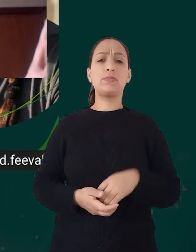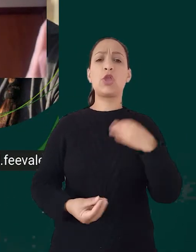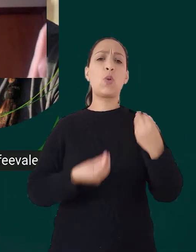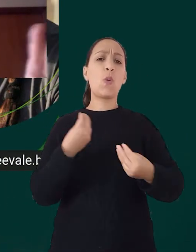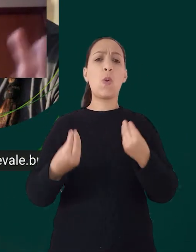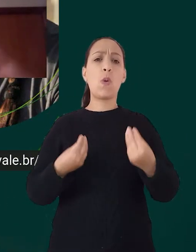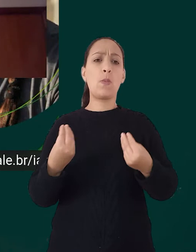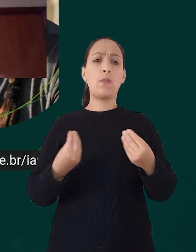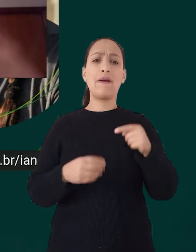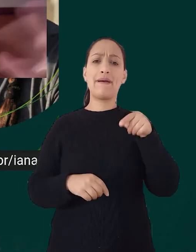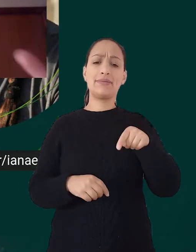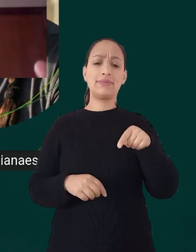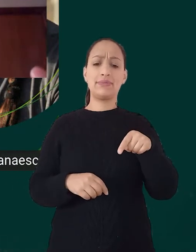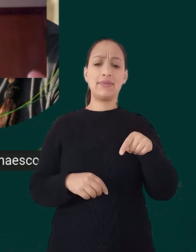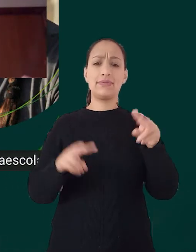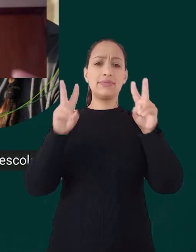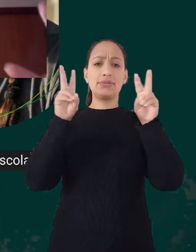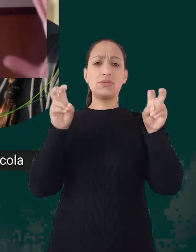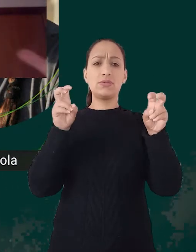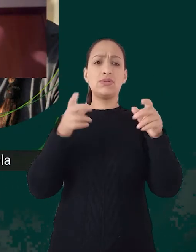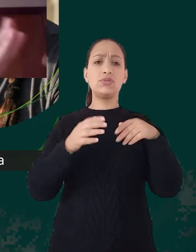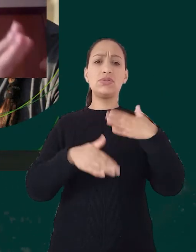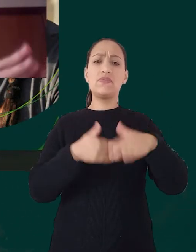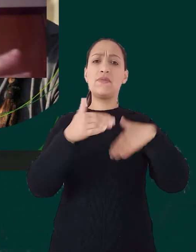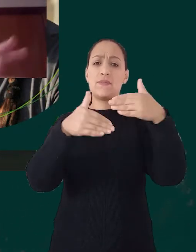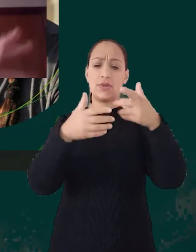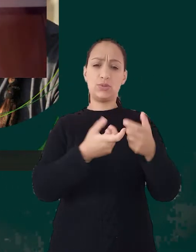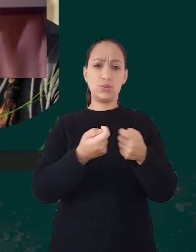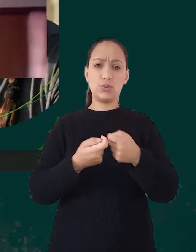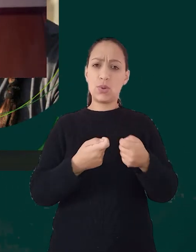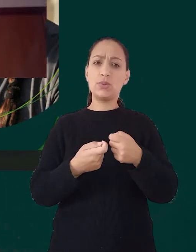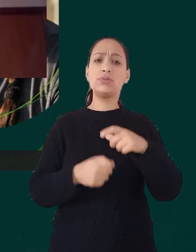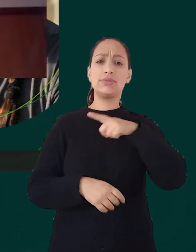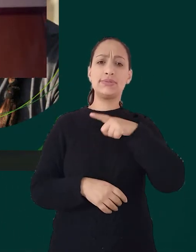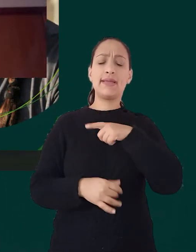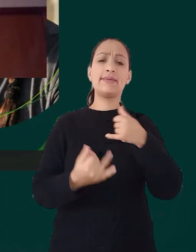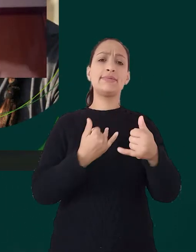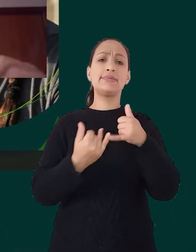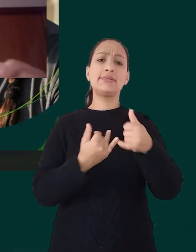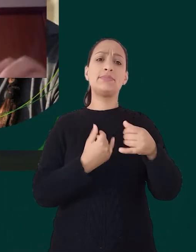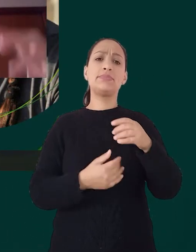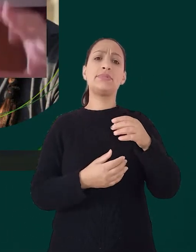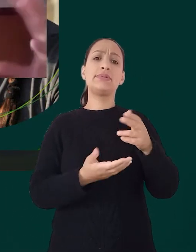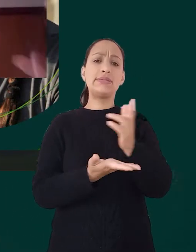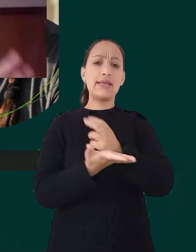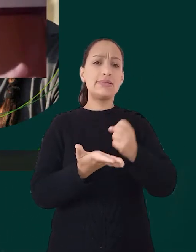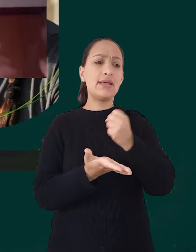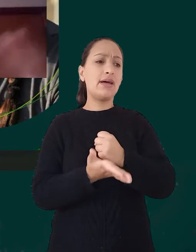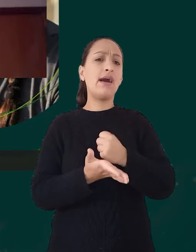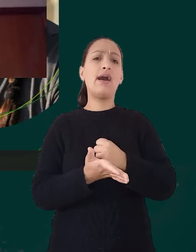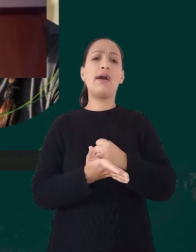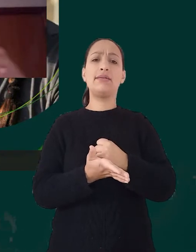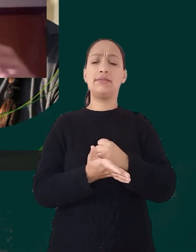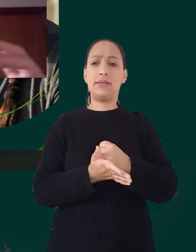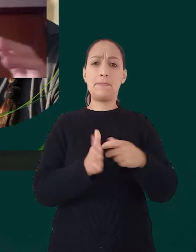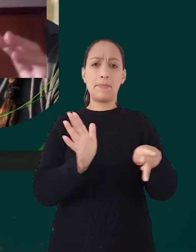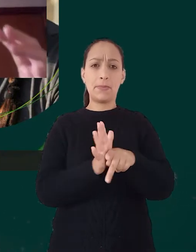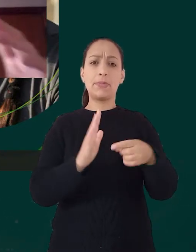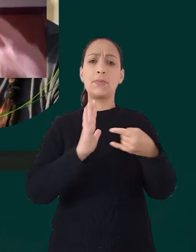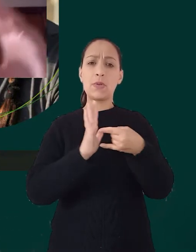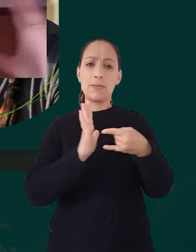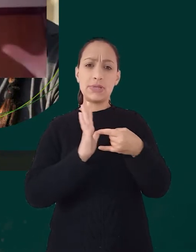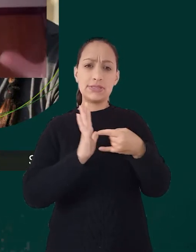Como é essa questão do desenvolvimento dos jogos? Então, tem a parte de todo o design, tem a parte da